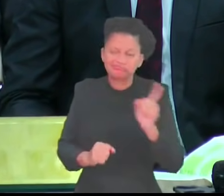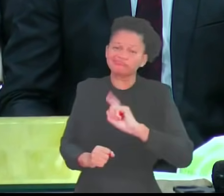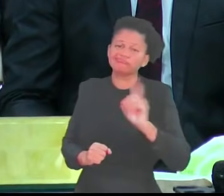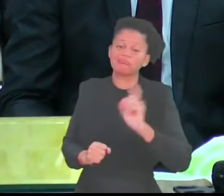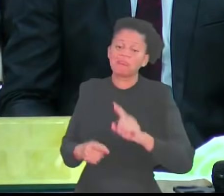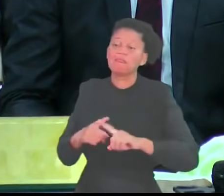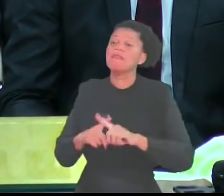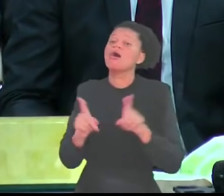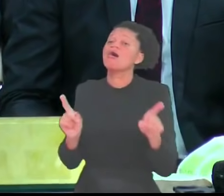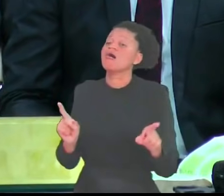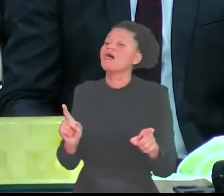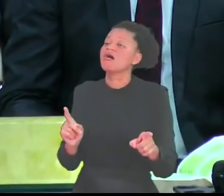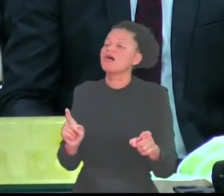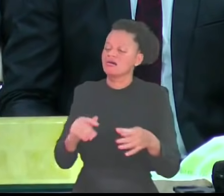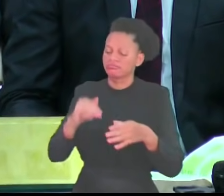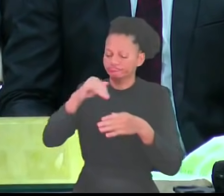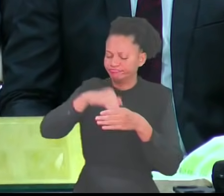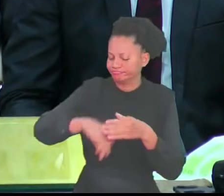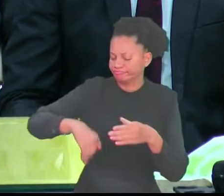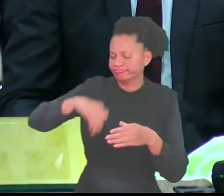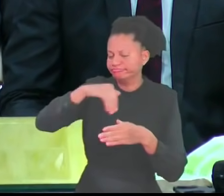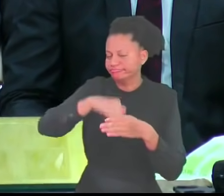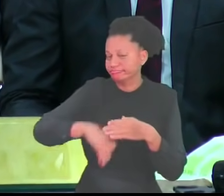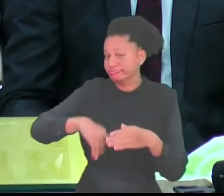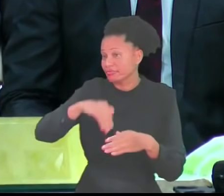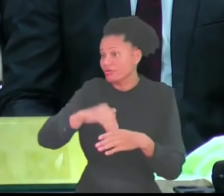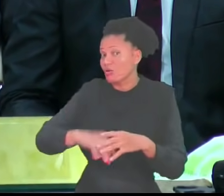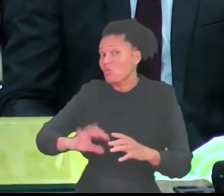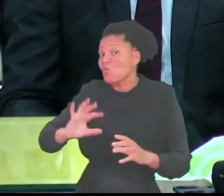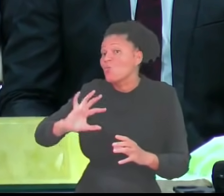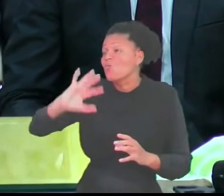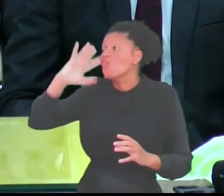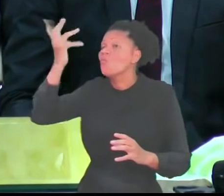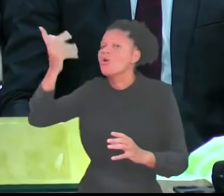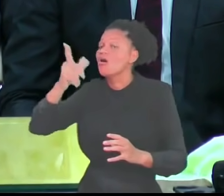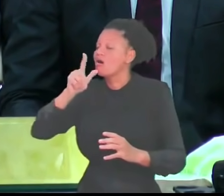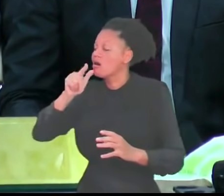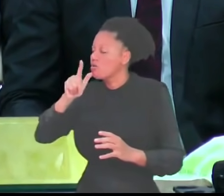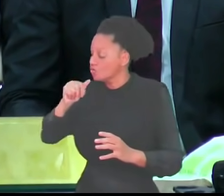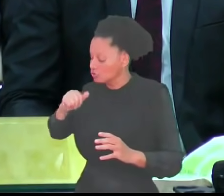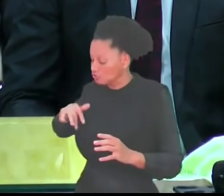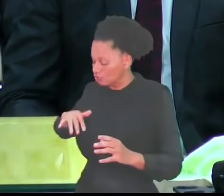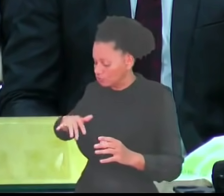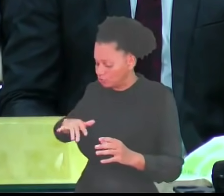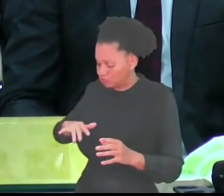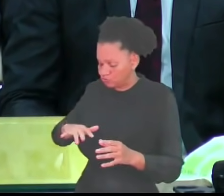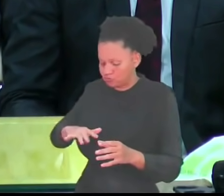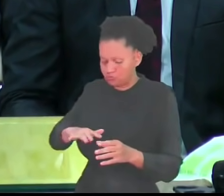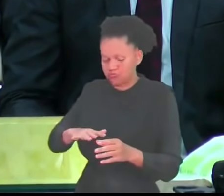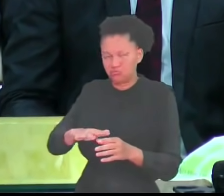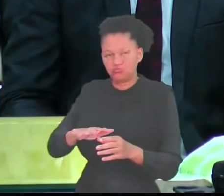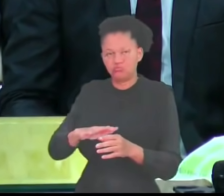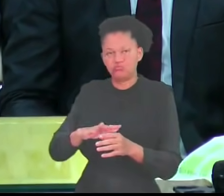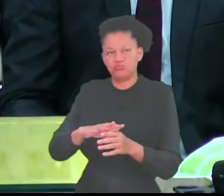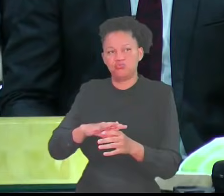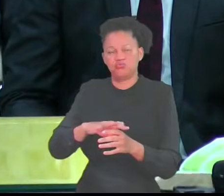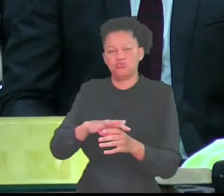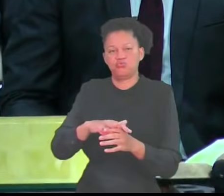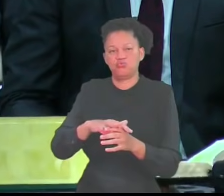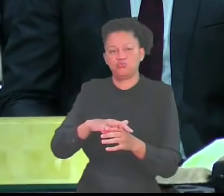eles podiam o quê? Cavar para que quando as águas viessem, elas ficassem